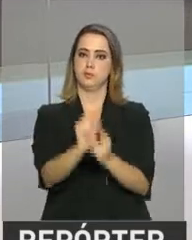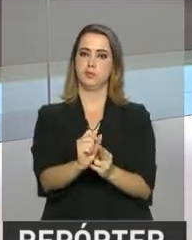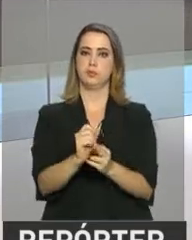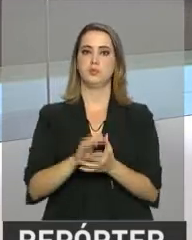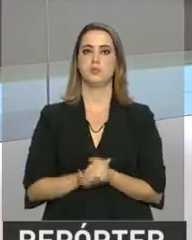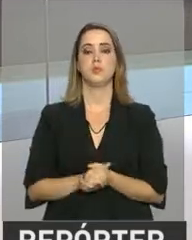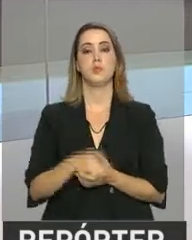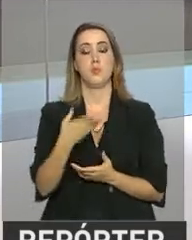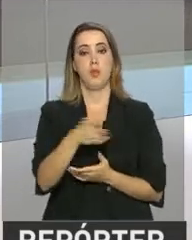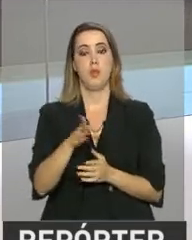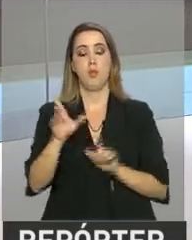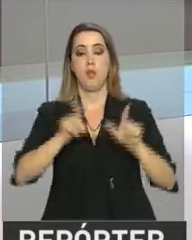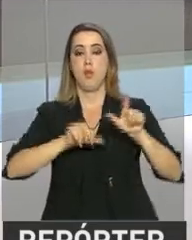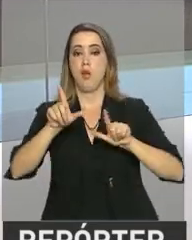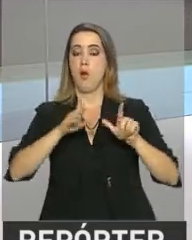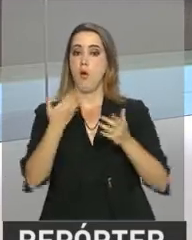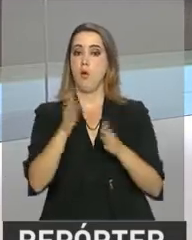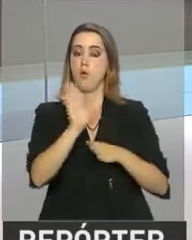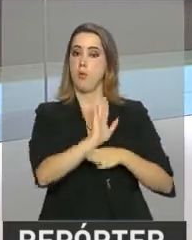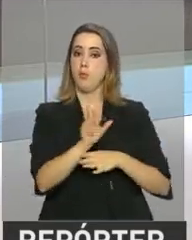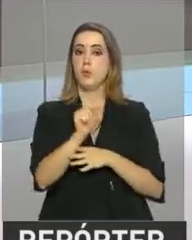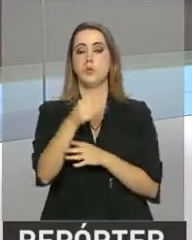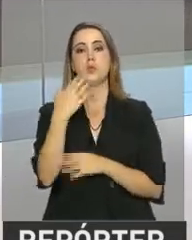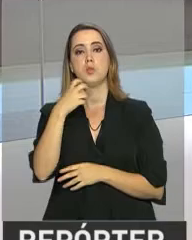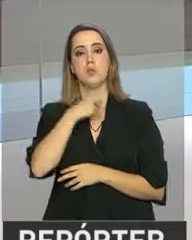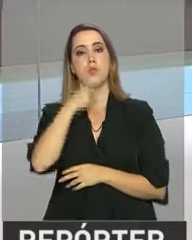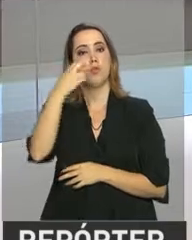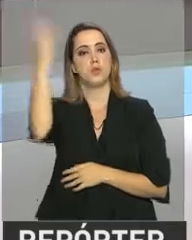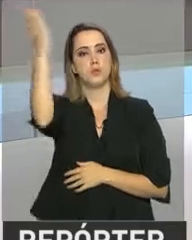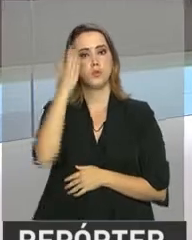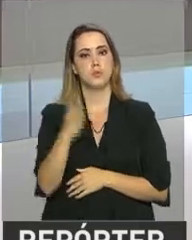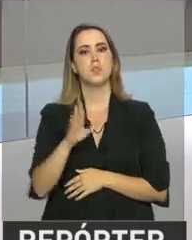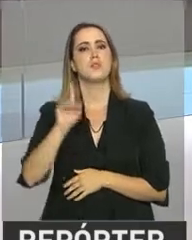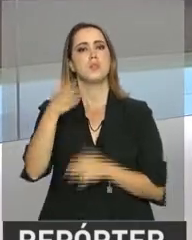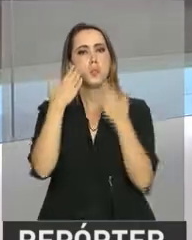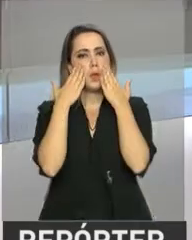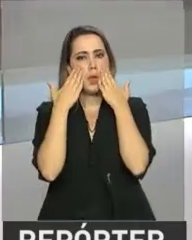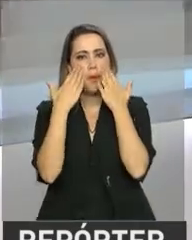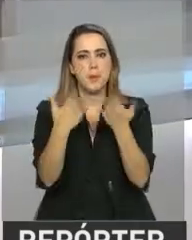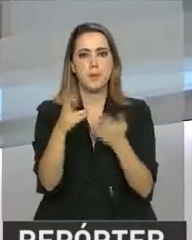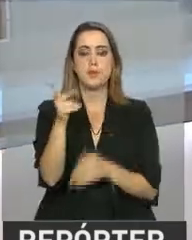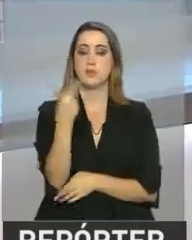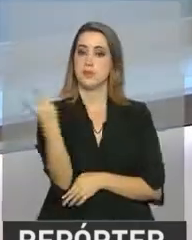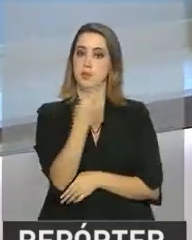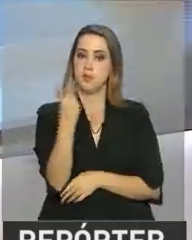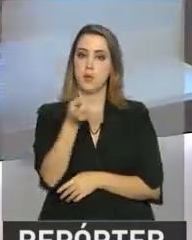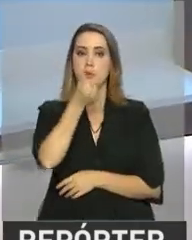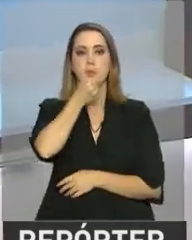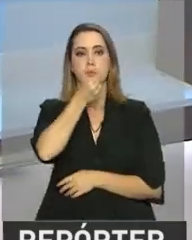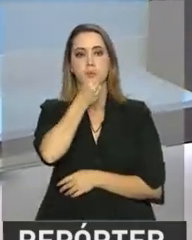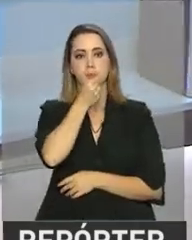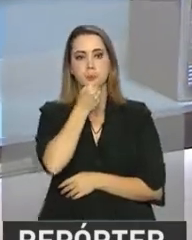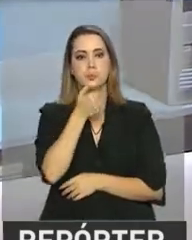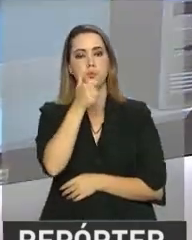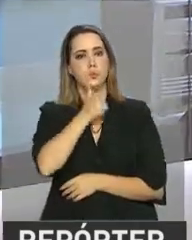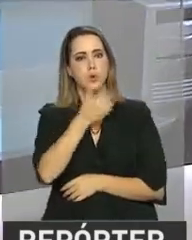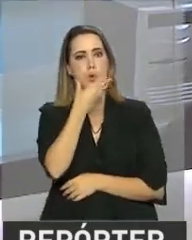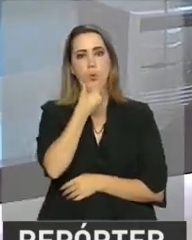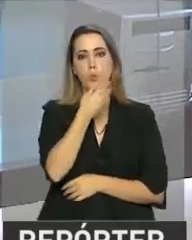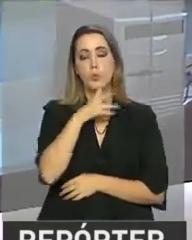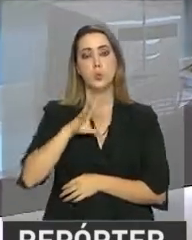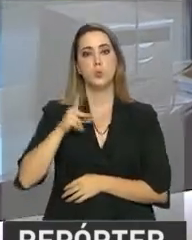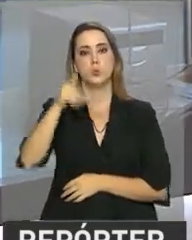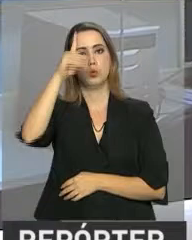econômica federal o programa voz do brasil a voz do brasil é apresentado pelo jornalista gláucia gomes e airton medeiros todos os